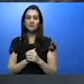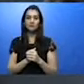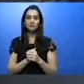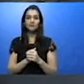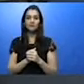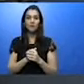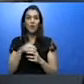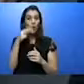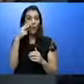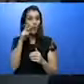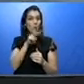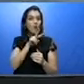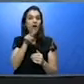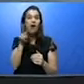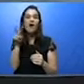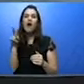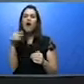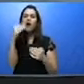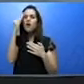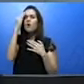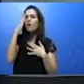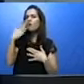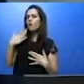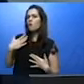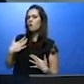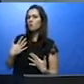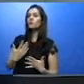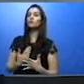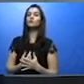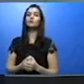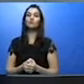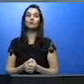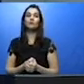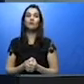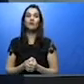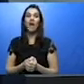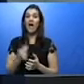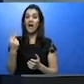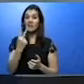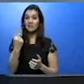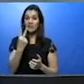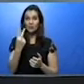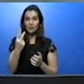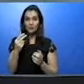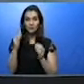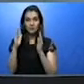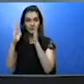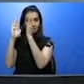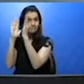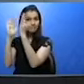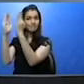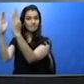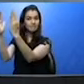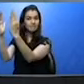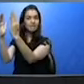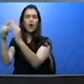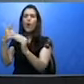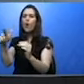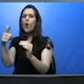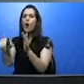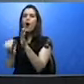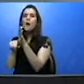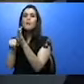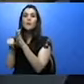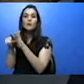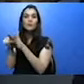O olhar, a fisionomia. A segunda parte do texto, nós separamos essa perguntinha aqui.